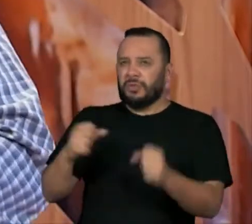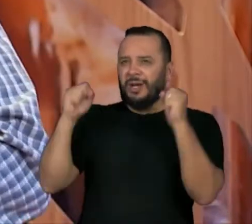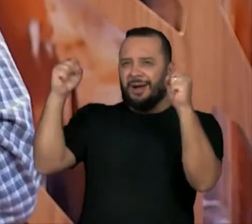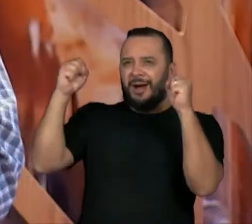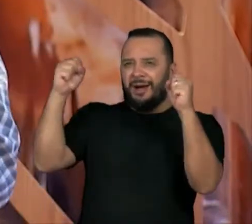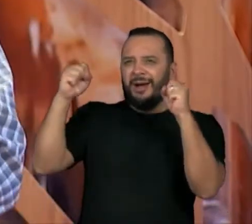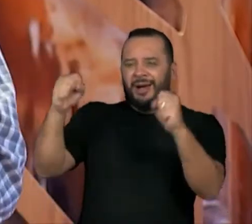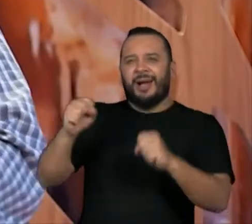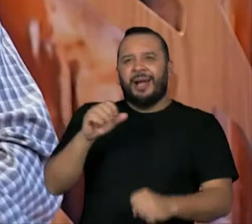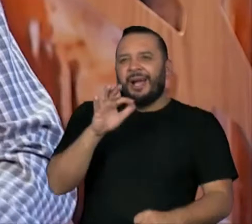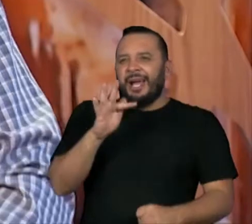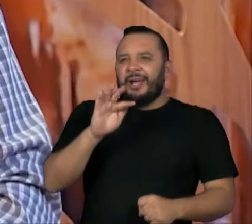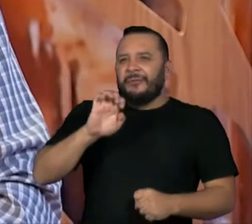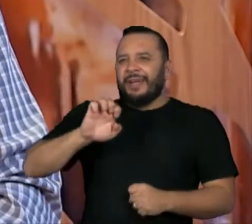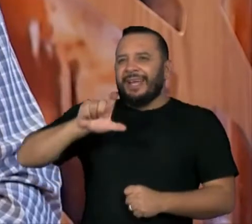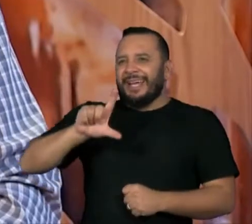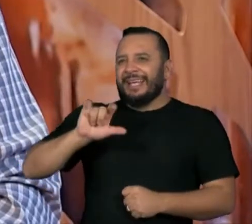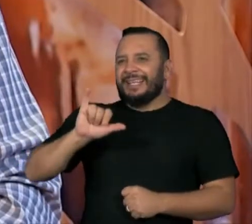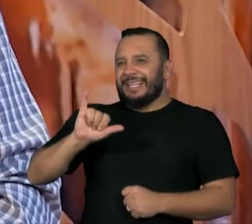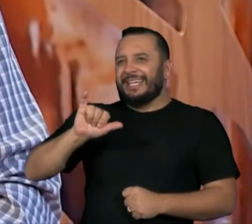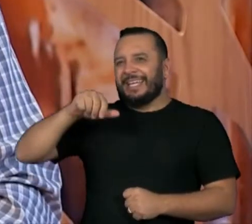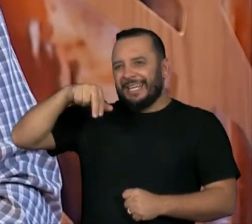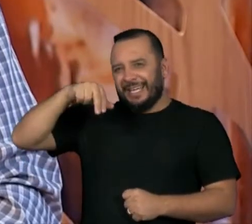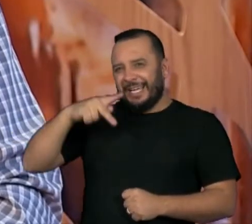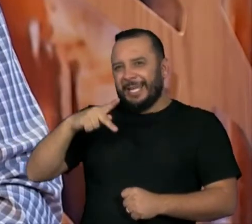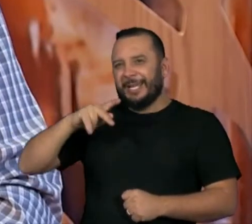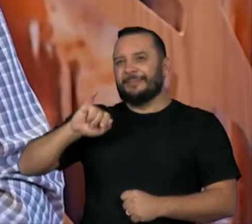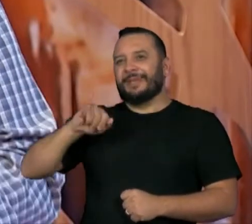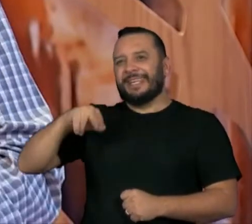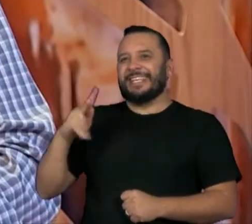vem tentando aí alguns anos, mas eu acho que